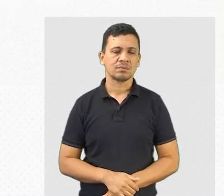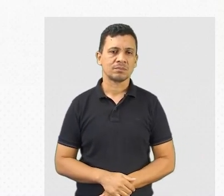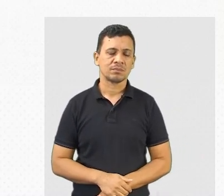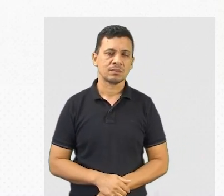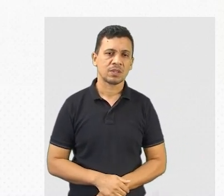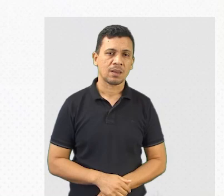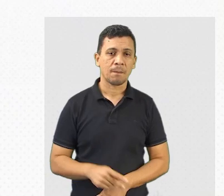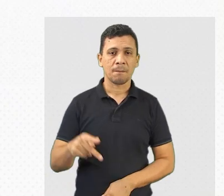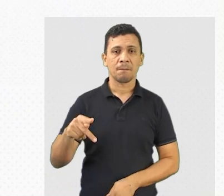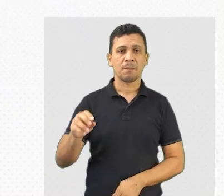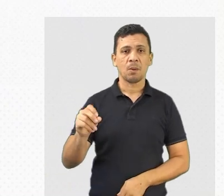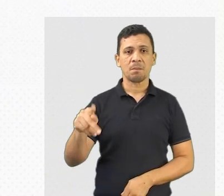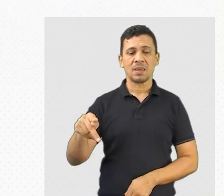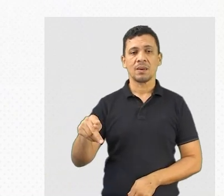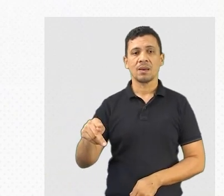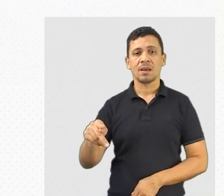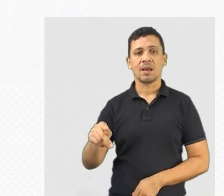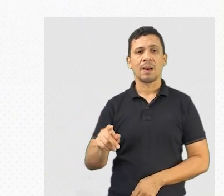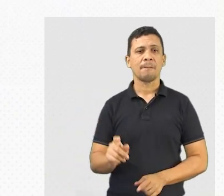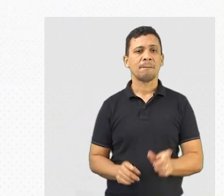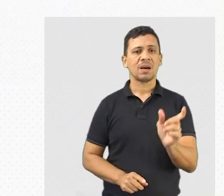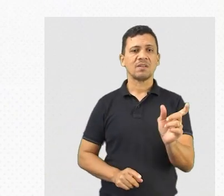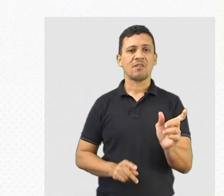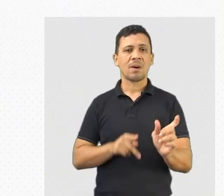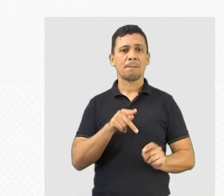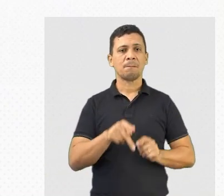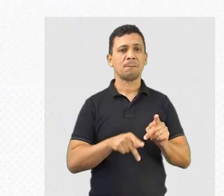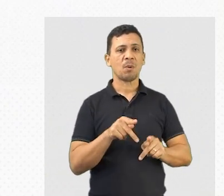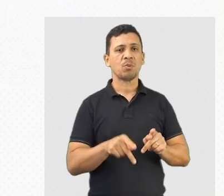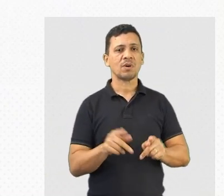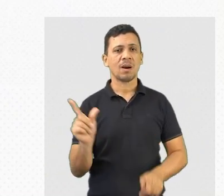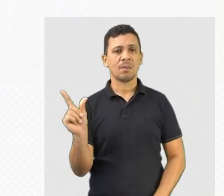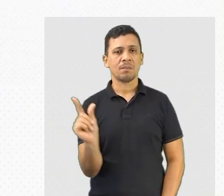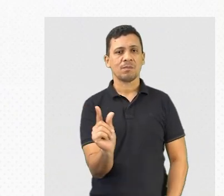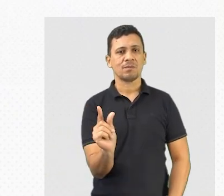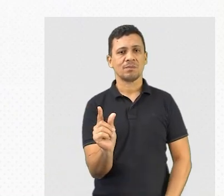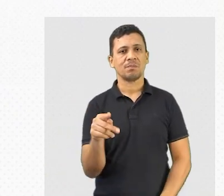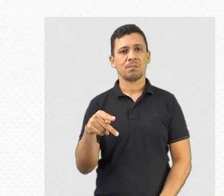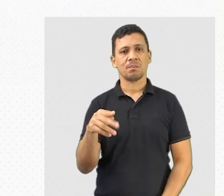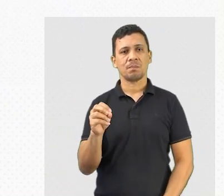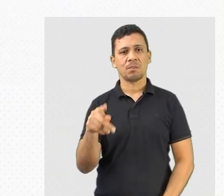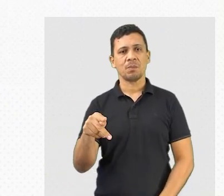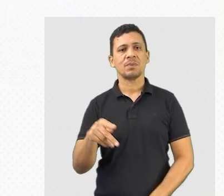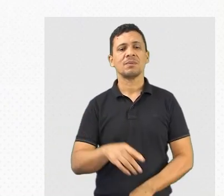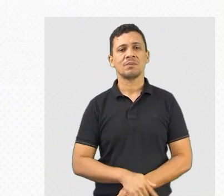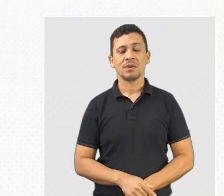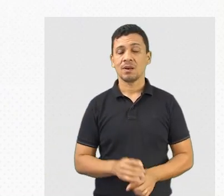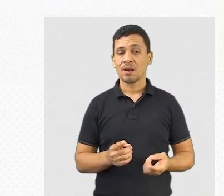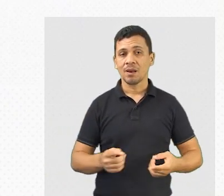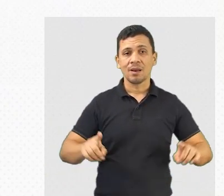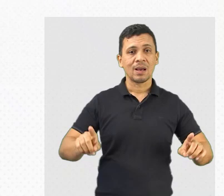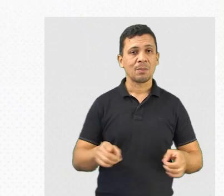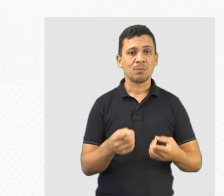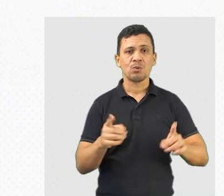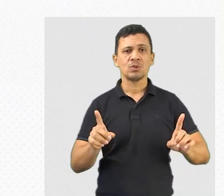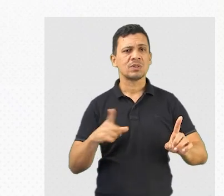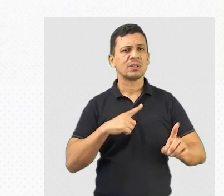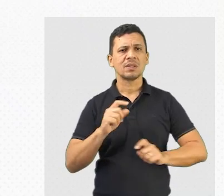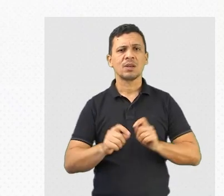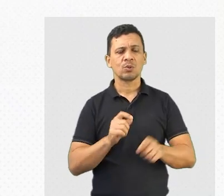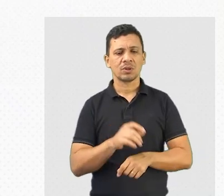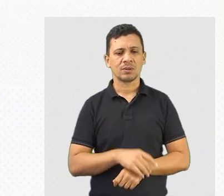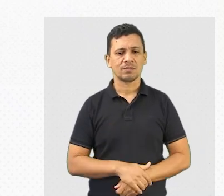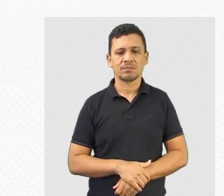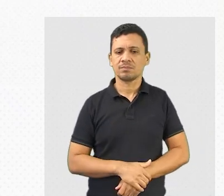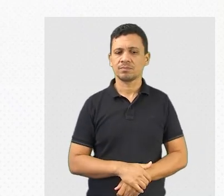O pop é a abreviação de popular. A ideia da música popular. São aquelas músicas que trazem